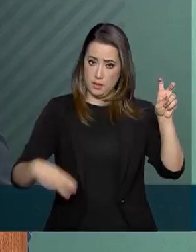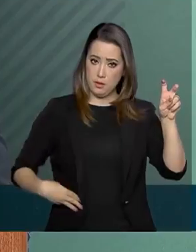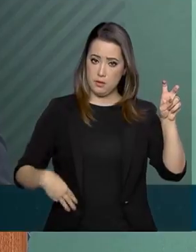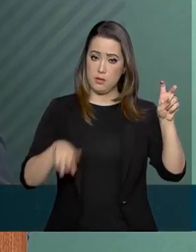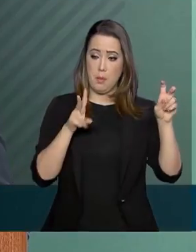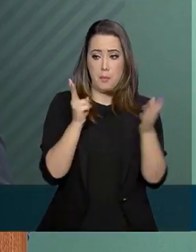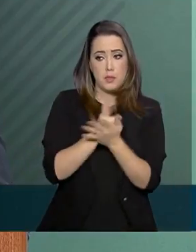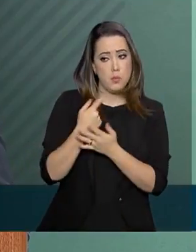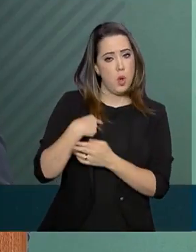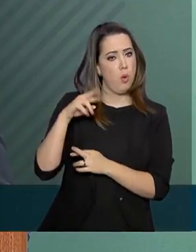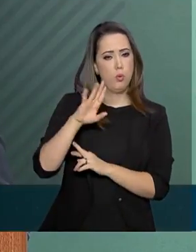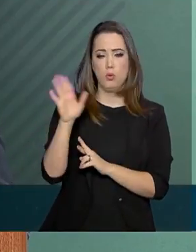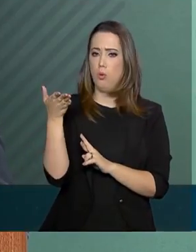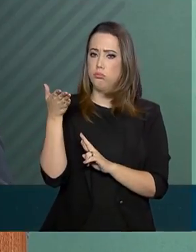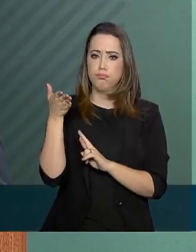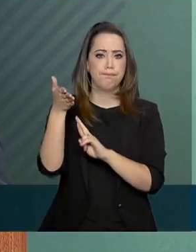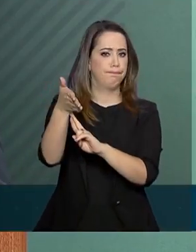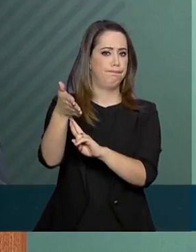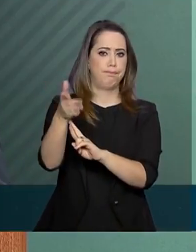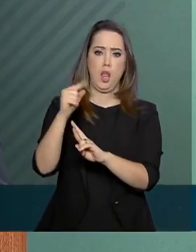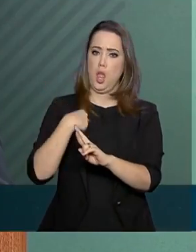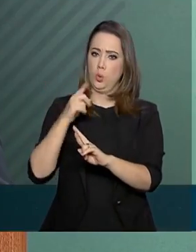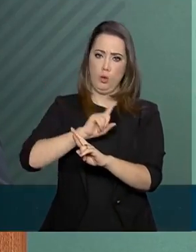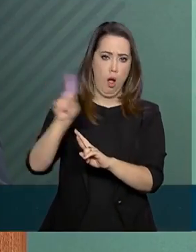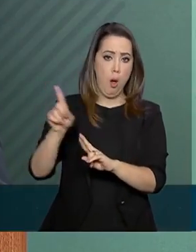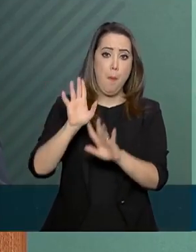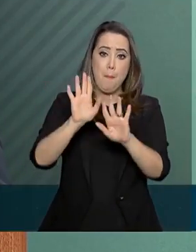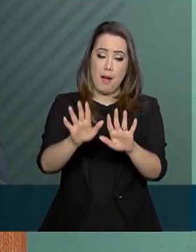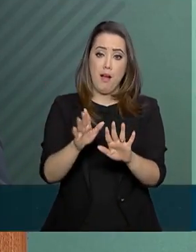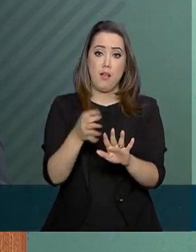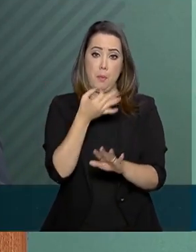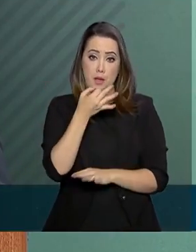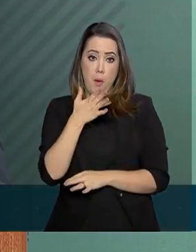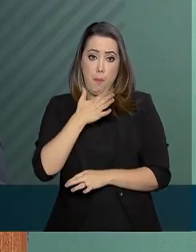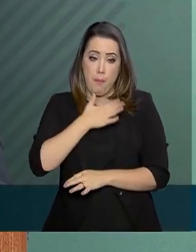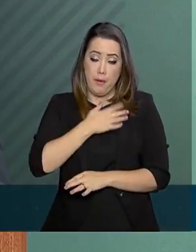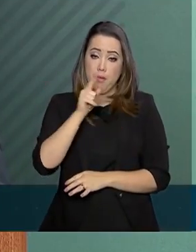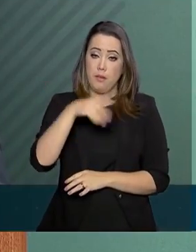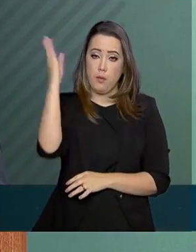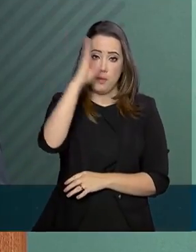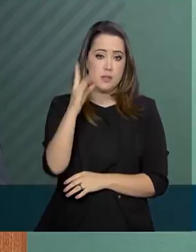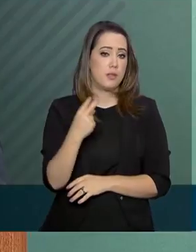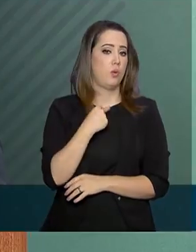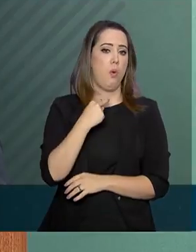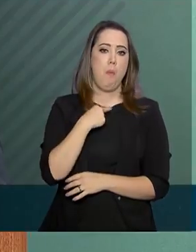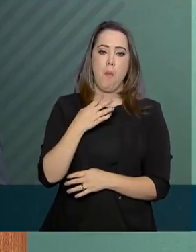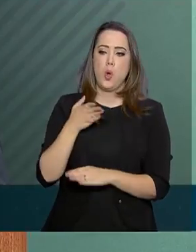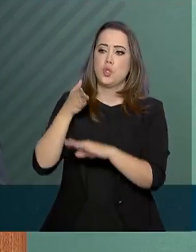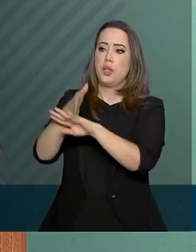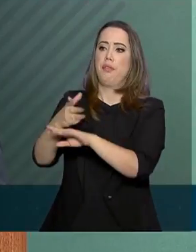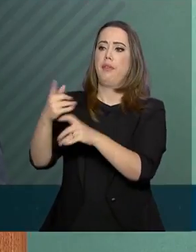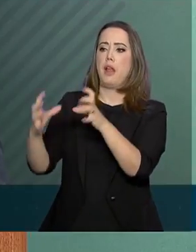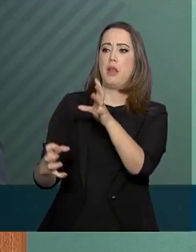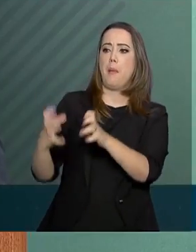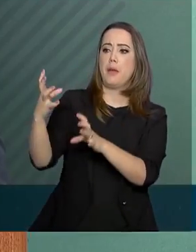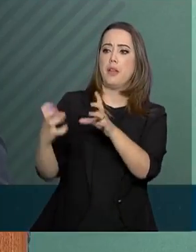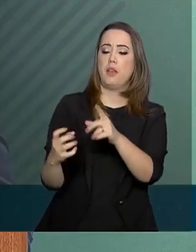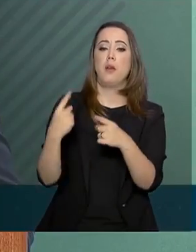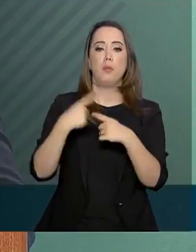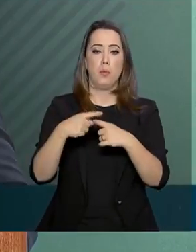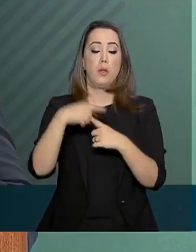não tem que entrar nessa briga o brasil tem produtos para serem vendidos para os dois